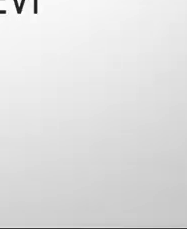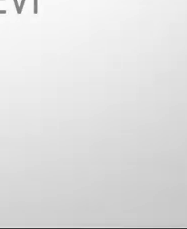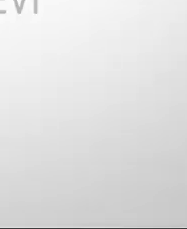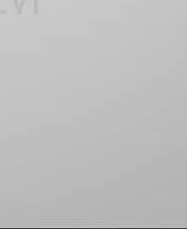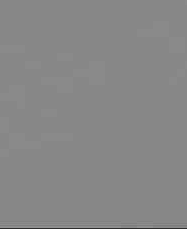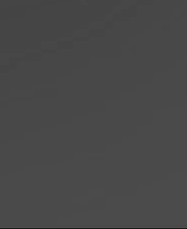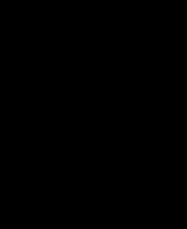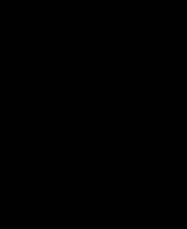Música